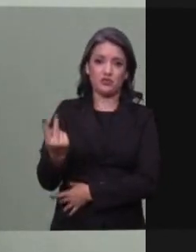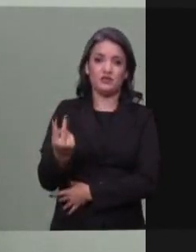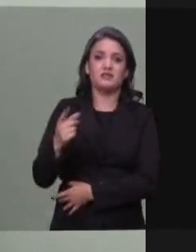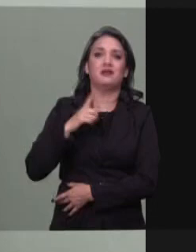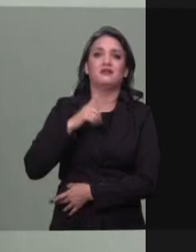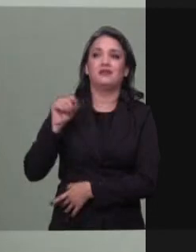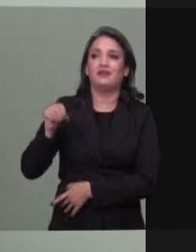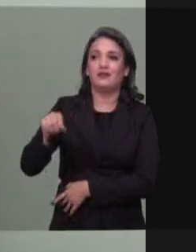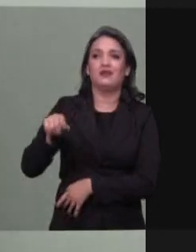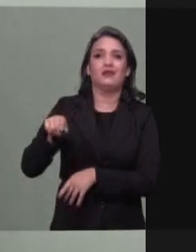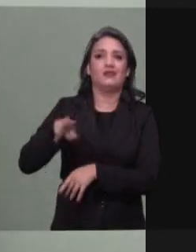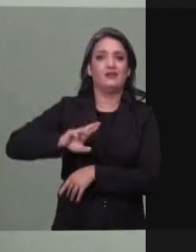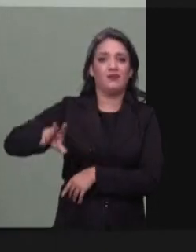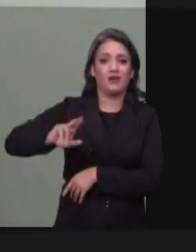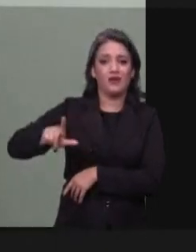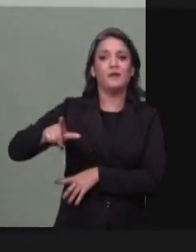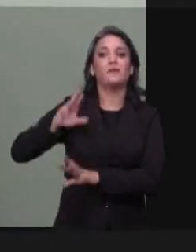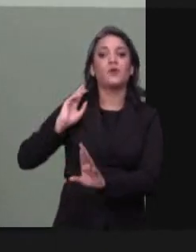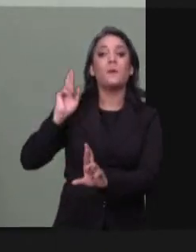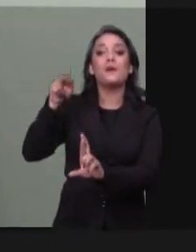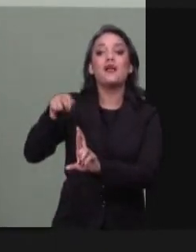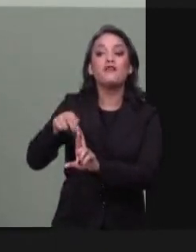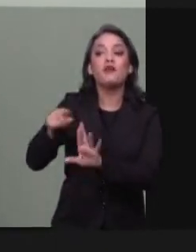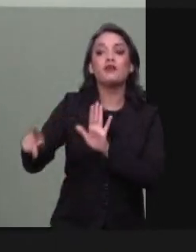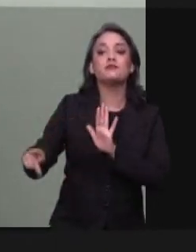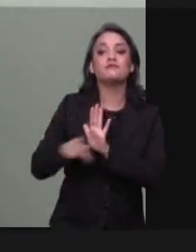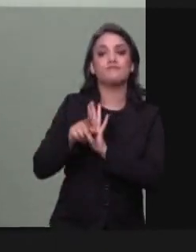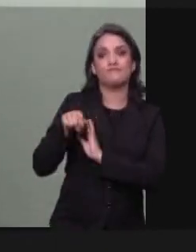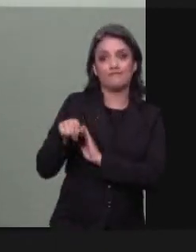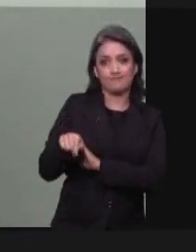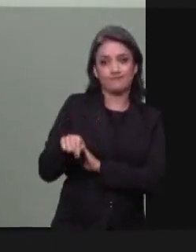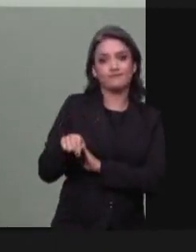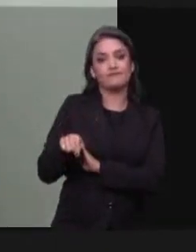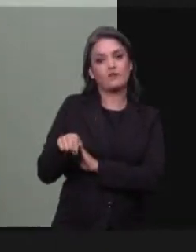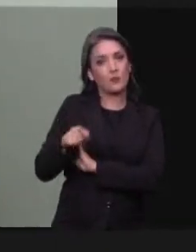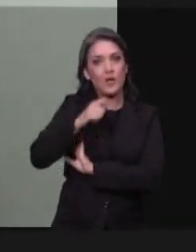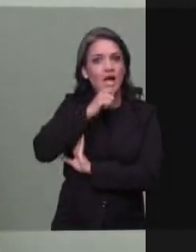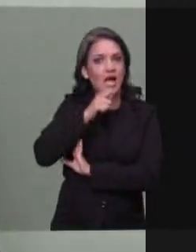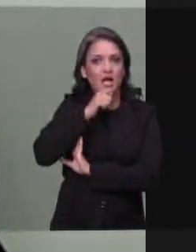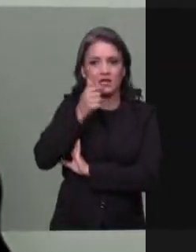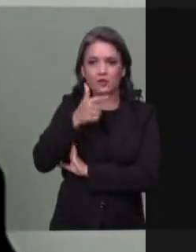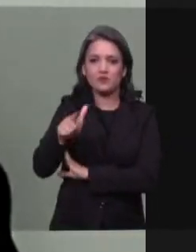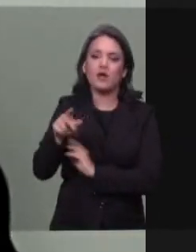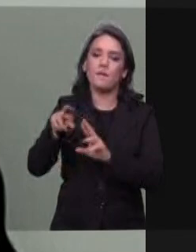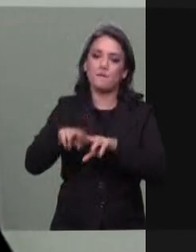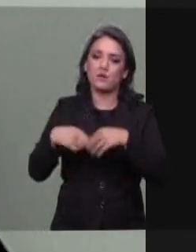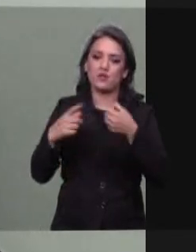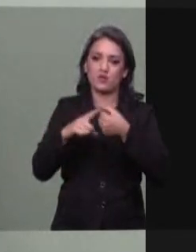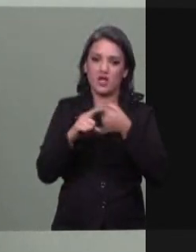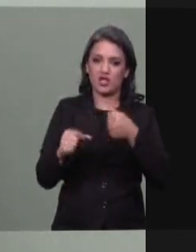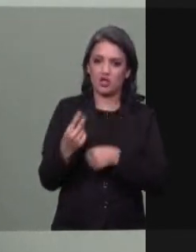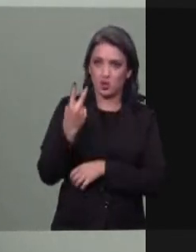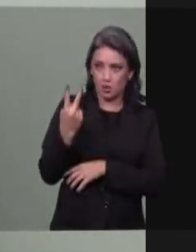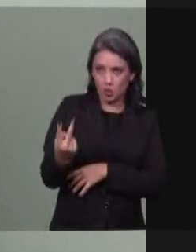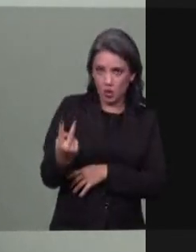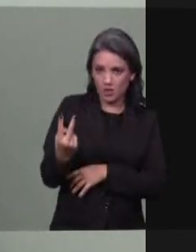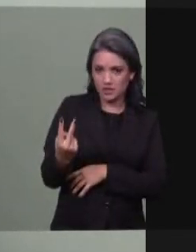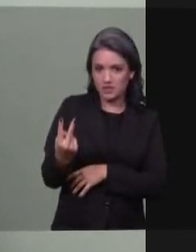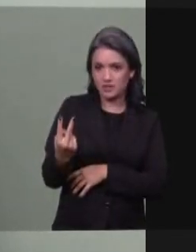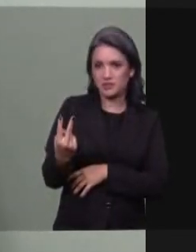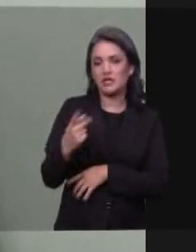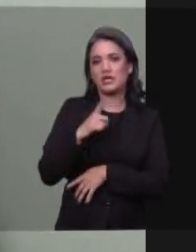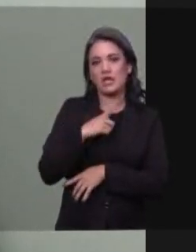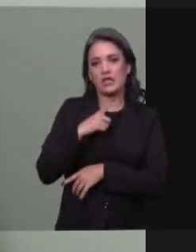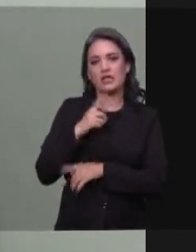que não se tem esta referência específica. Por isso é que aquele artigo 2º abre esta